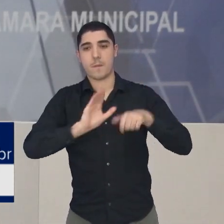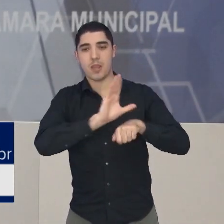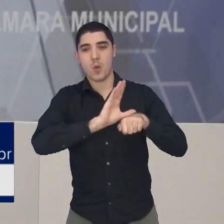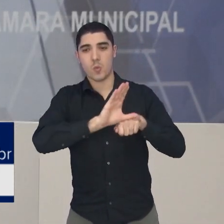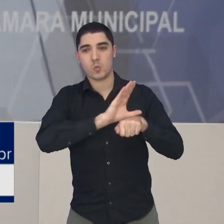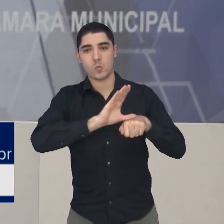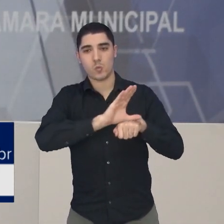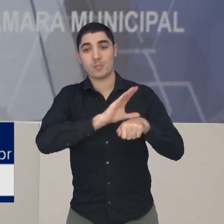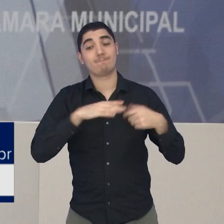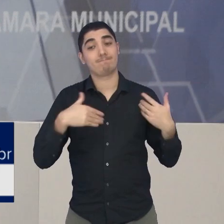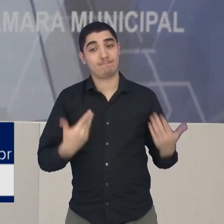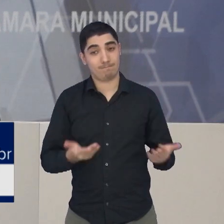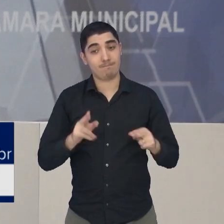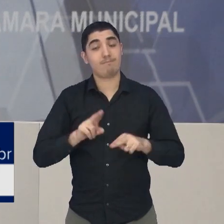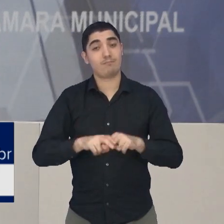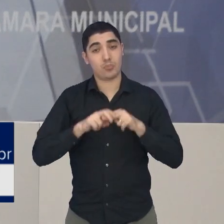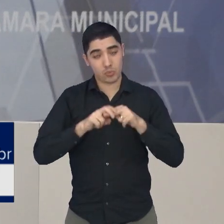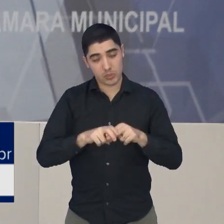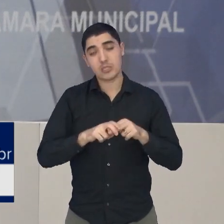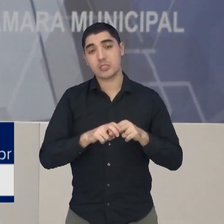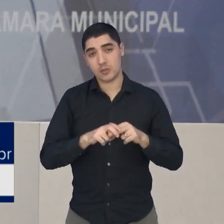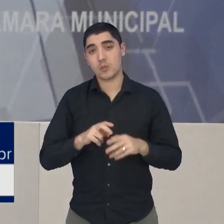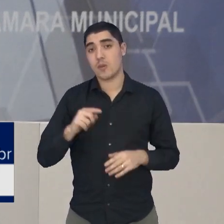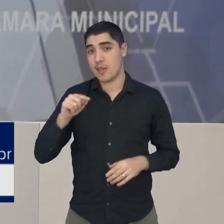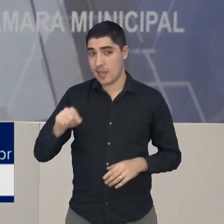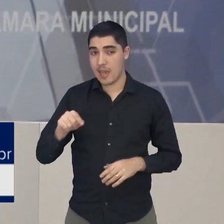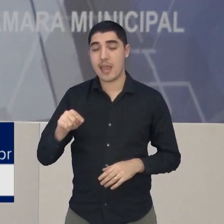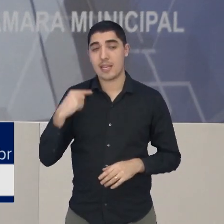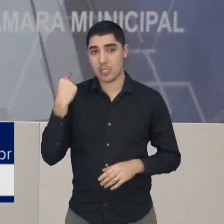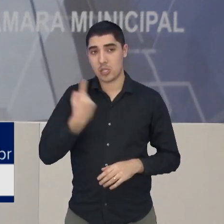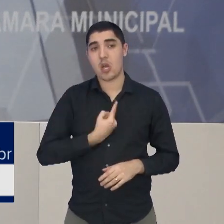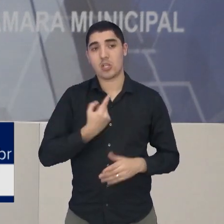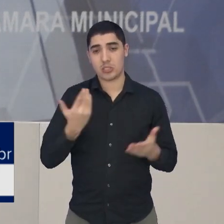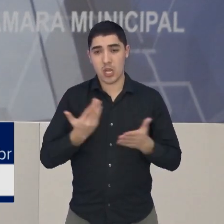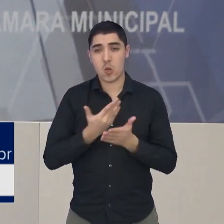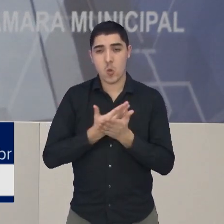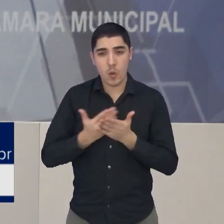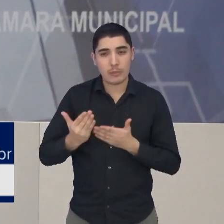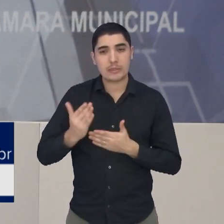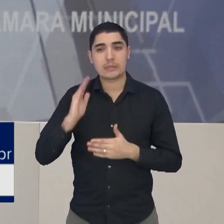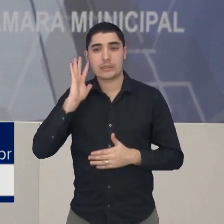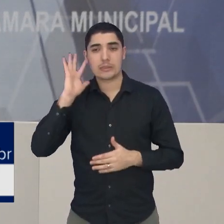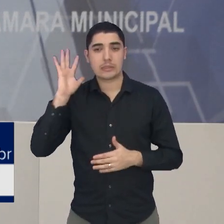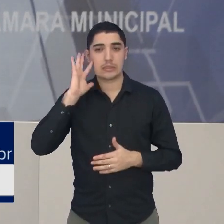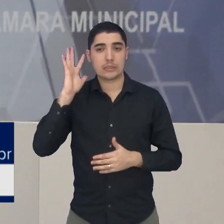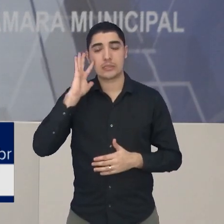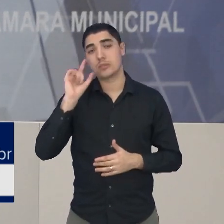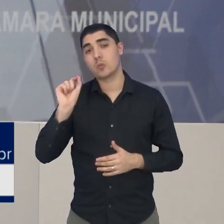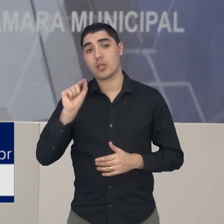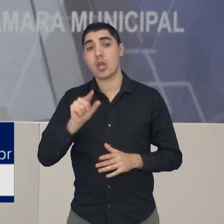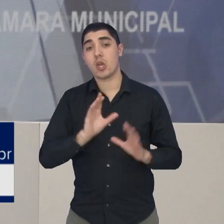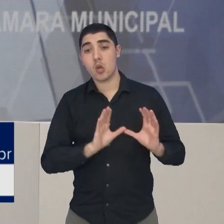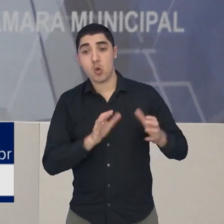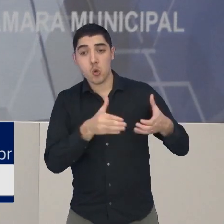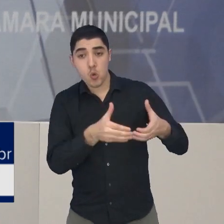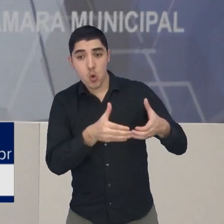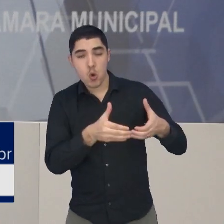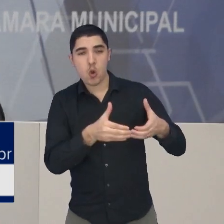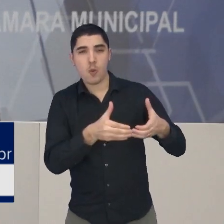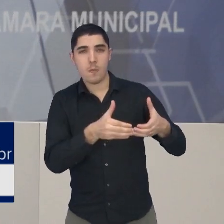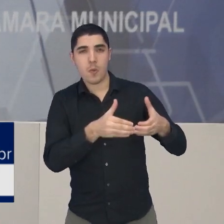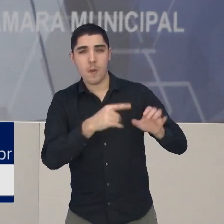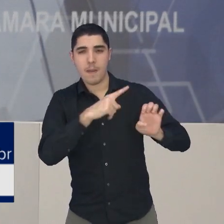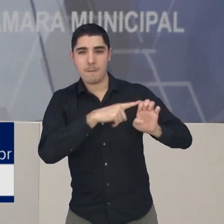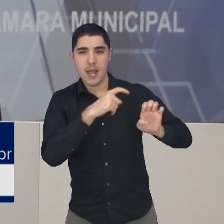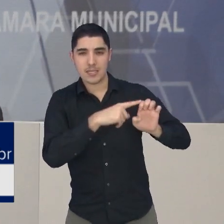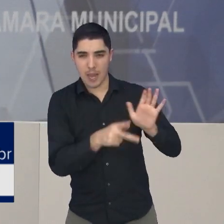apesar disso tudo, o que está se levando em consideração são alguns grupos econômicos da cidade, não